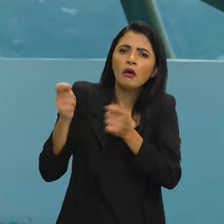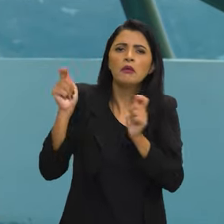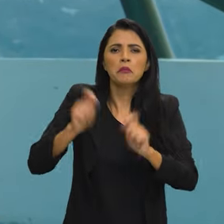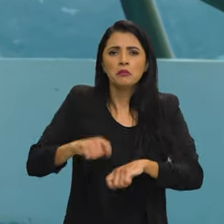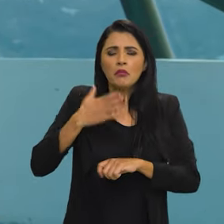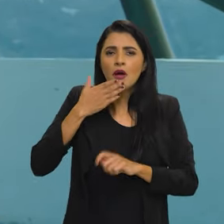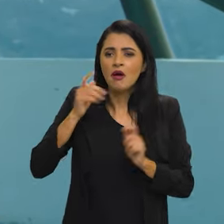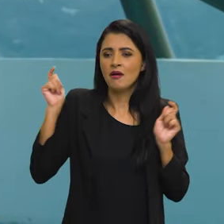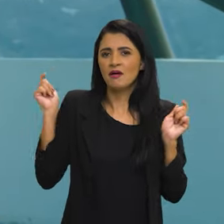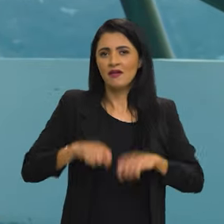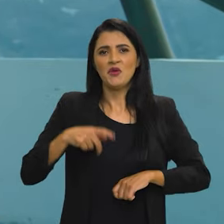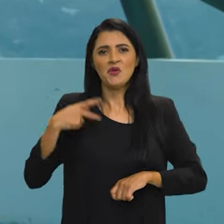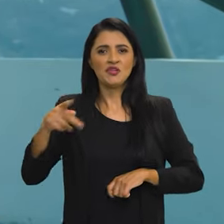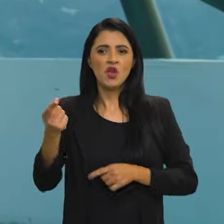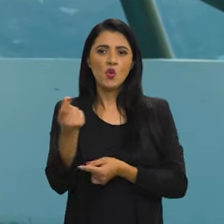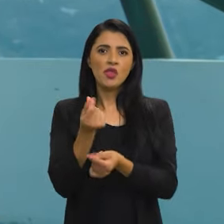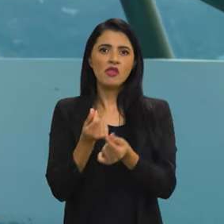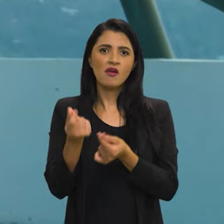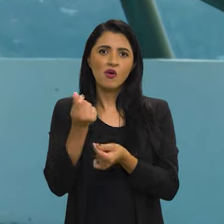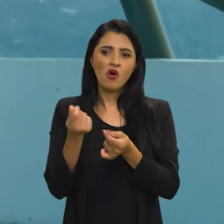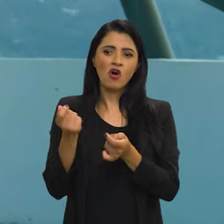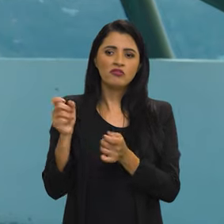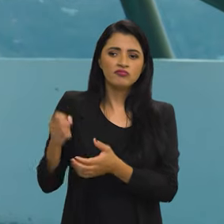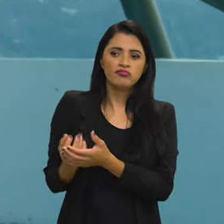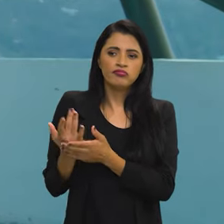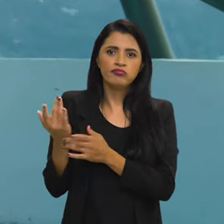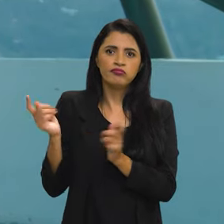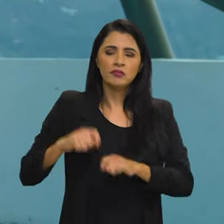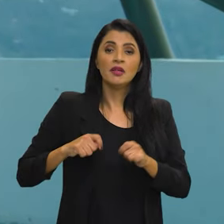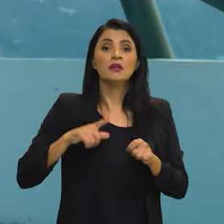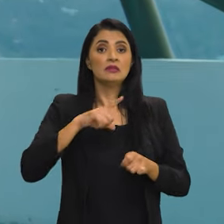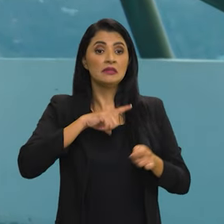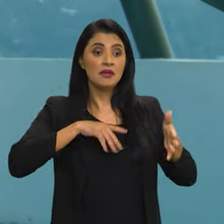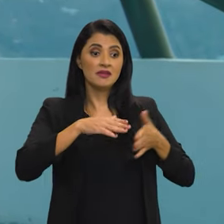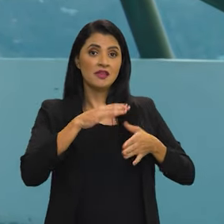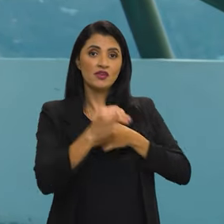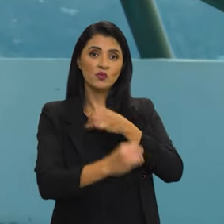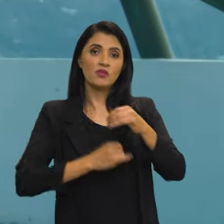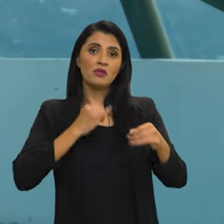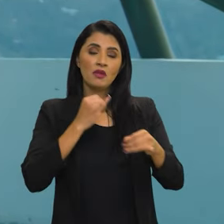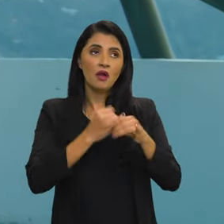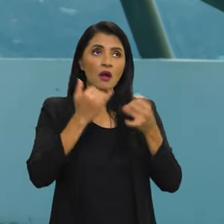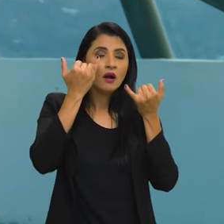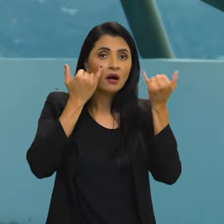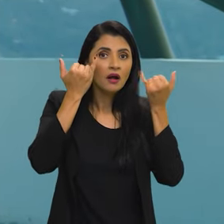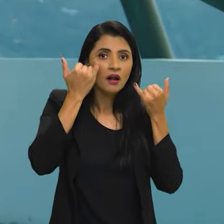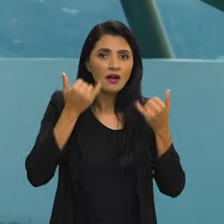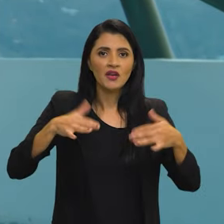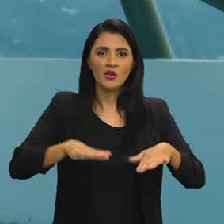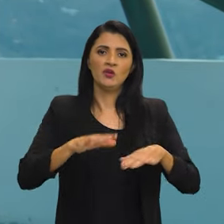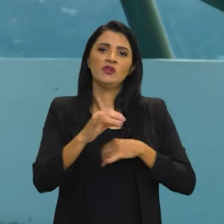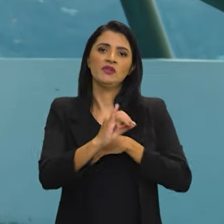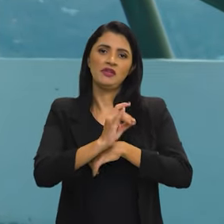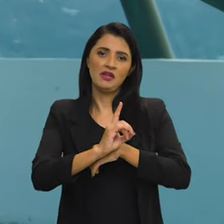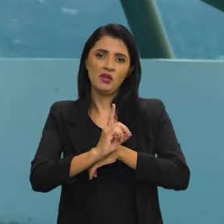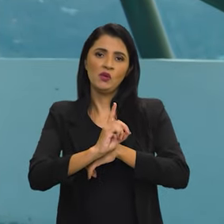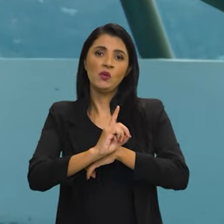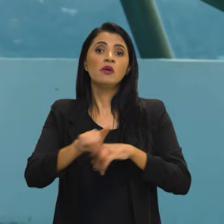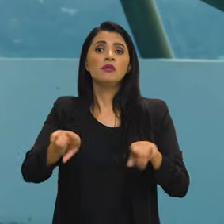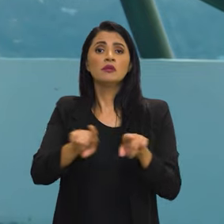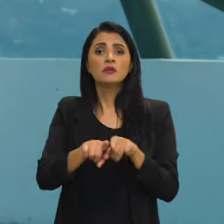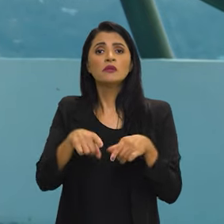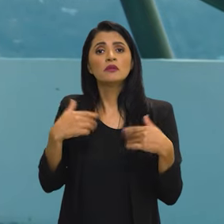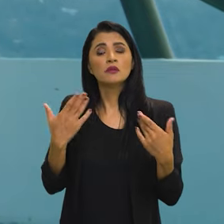que podem potencializar seus pequenos negócios, sua produção, tendo acesso à conectividade, à inclusão digital,